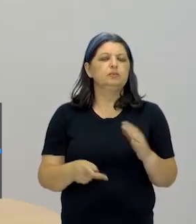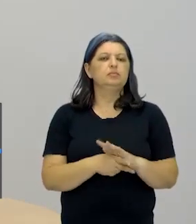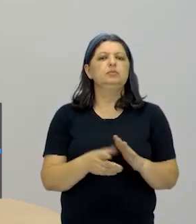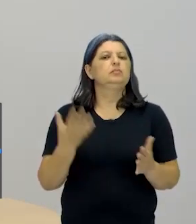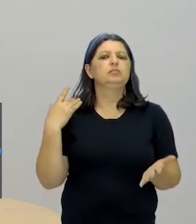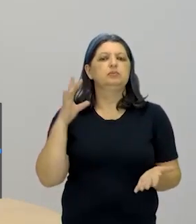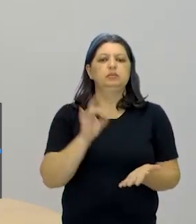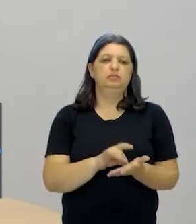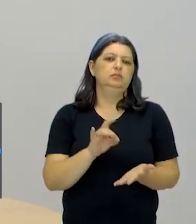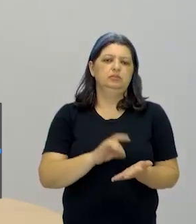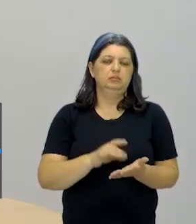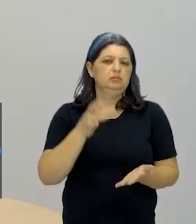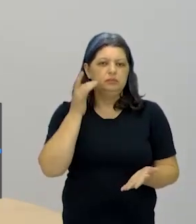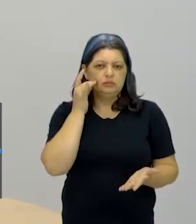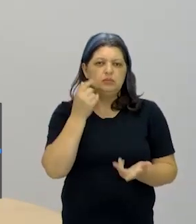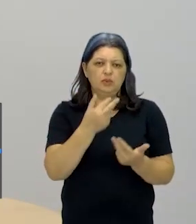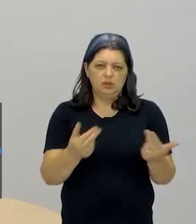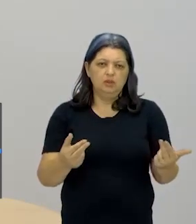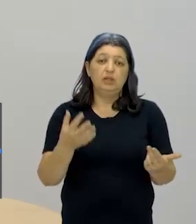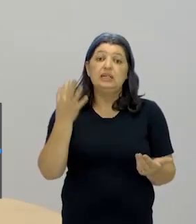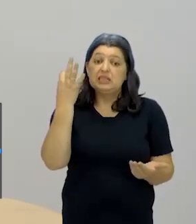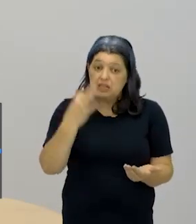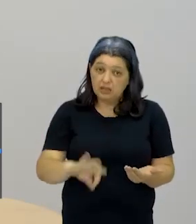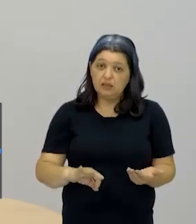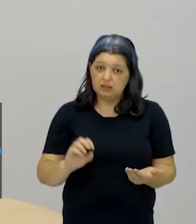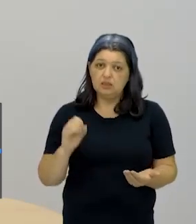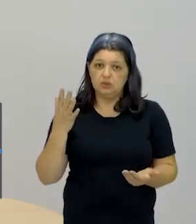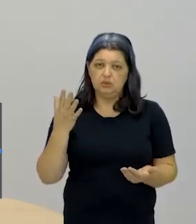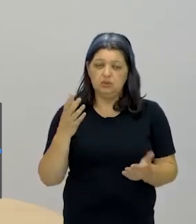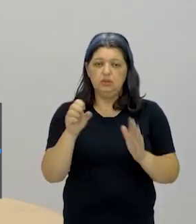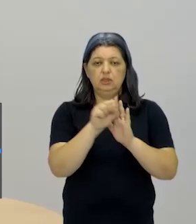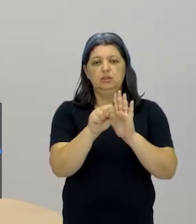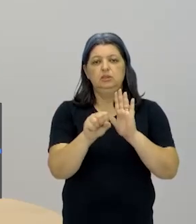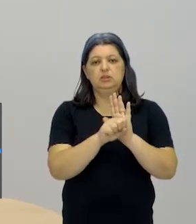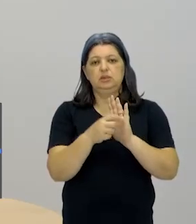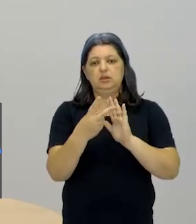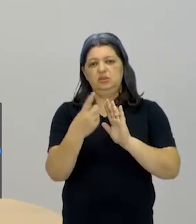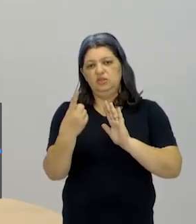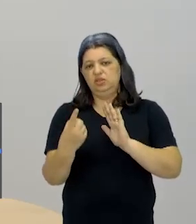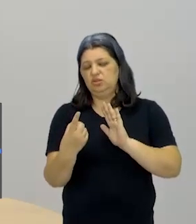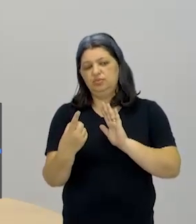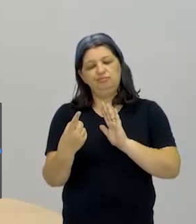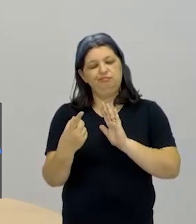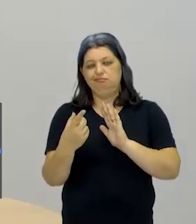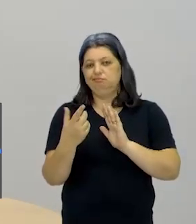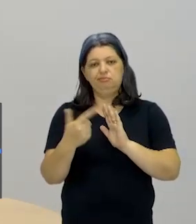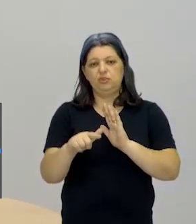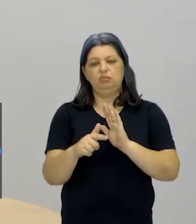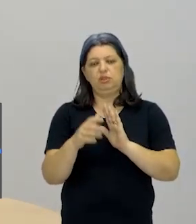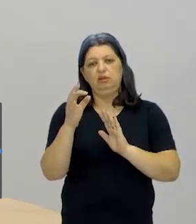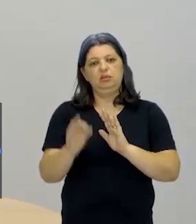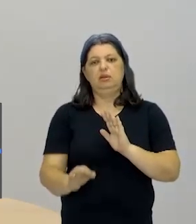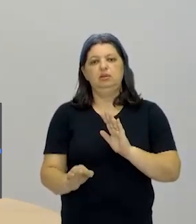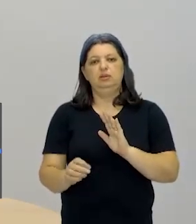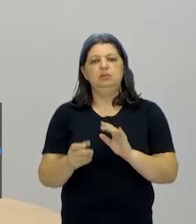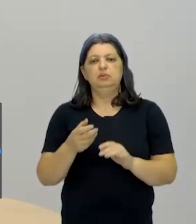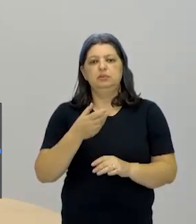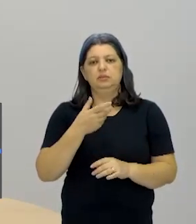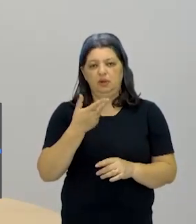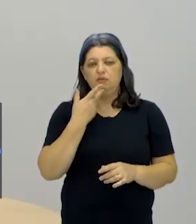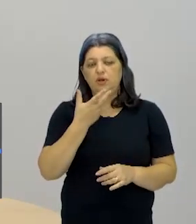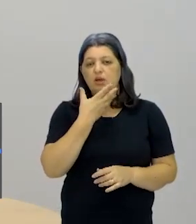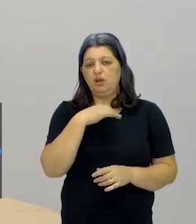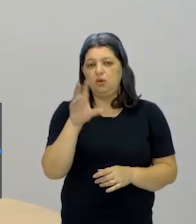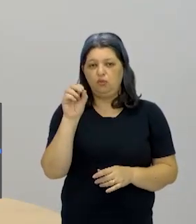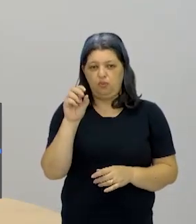antigamente, aquilo que era fixo, aquilo que era certeza no século XXI já não é tão certeza. Por exemplo, eu vou falar do meu avô novamente,